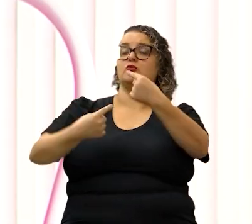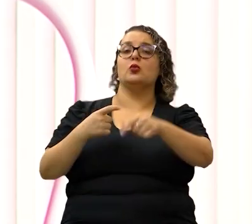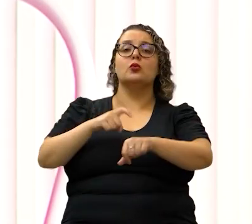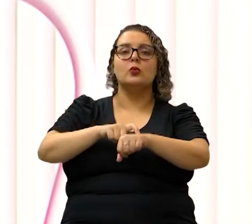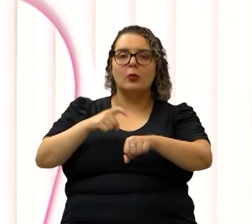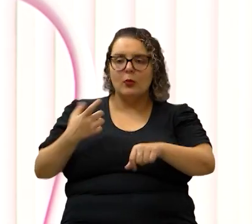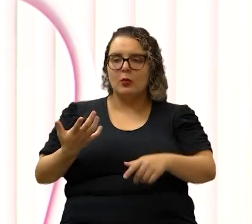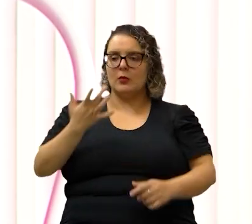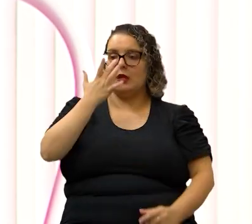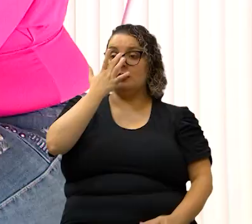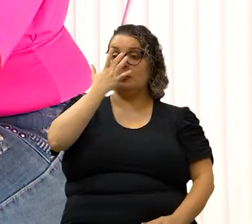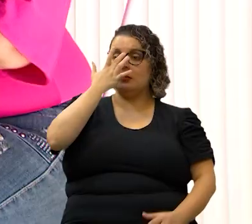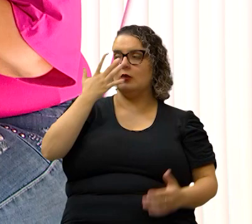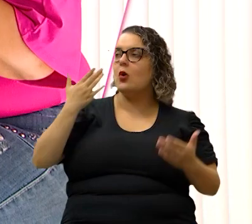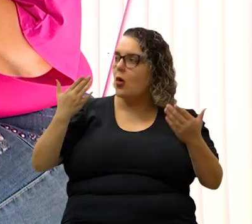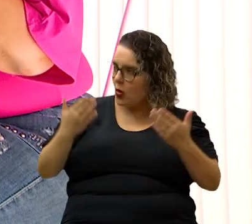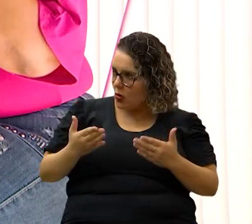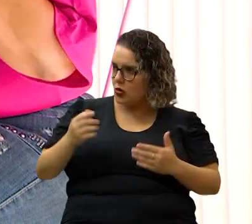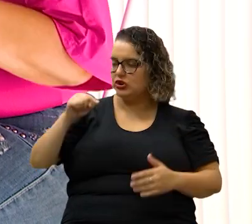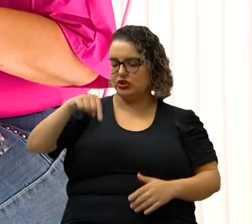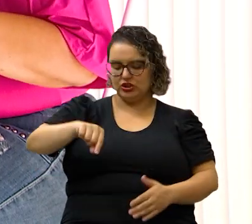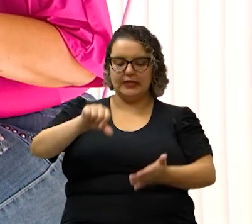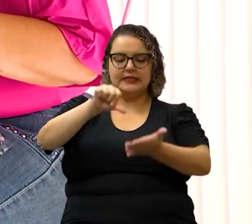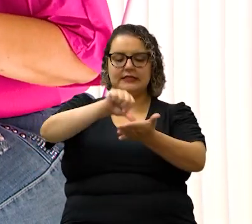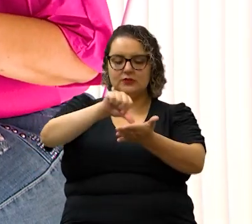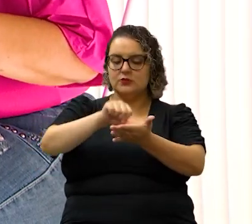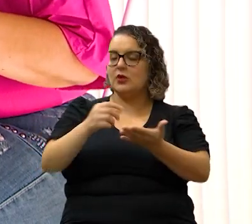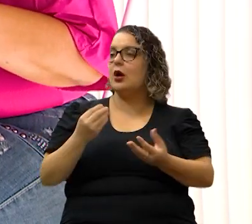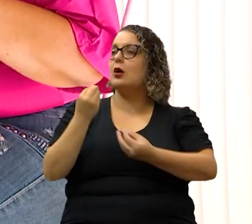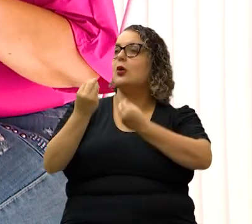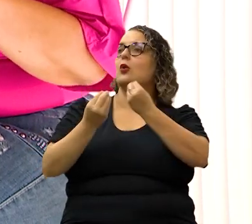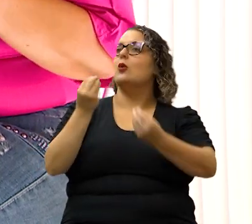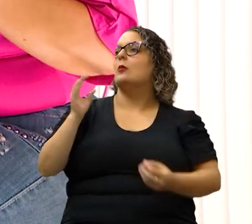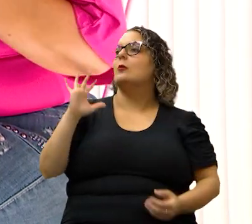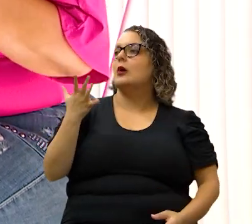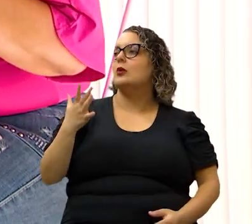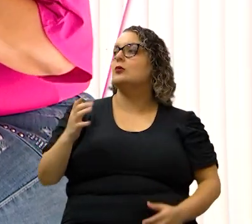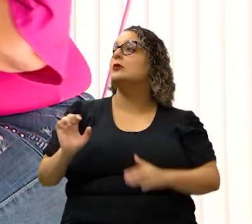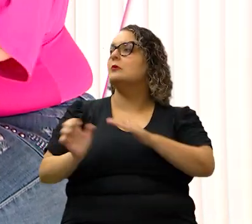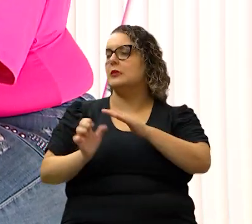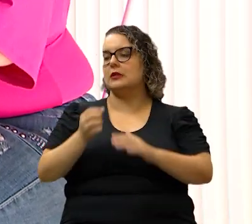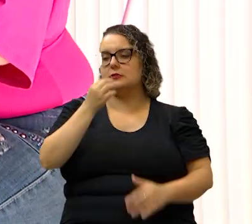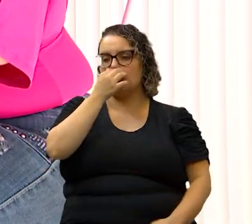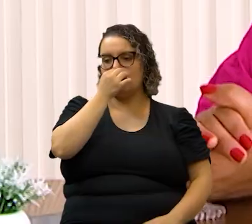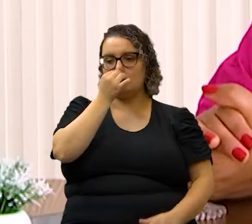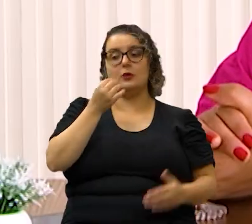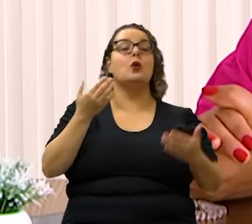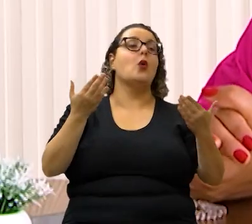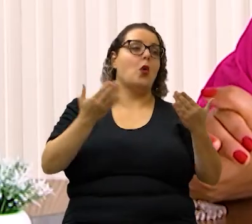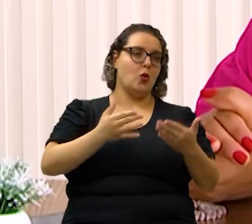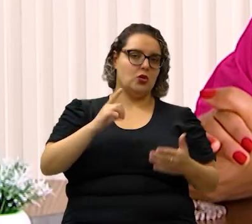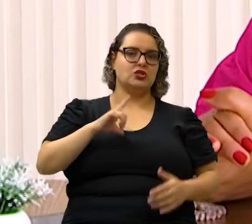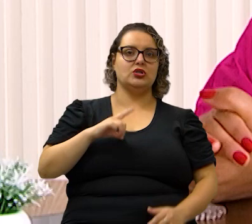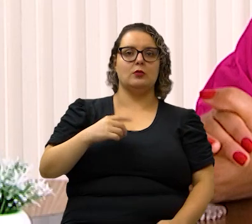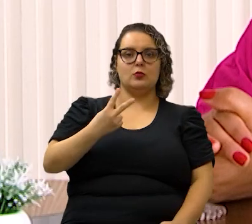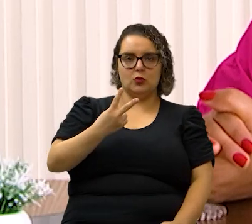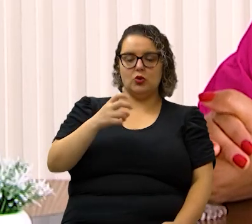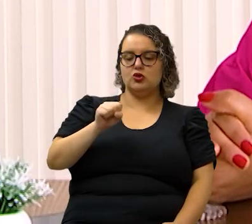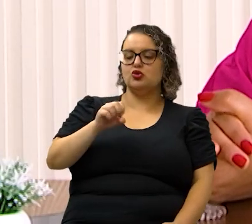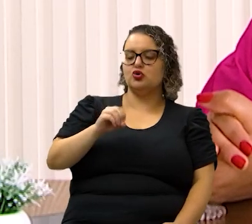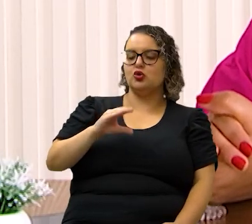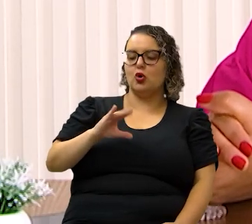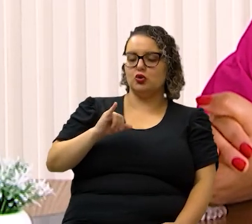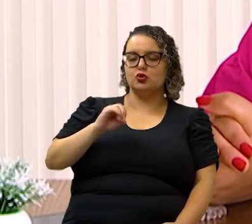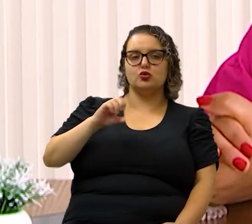num outro momento. Hoje, além dessa unidade, como funciona o seu negócio? Então, hoje nós já temos 2